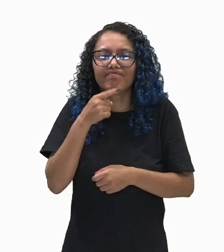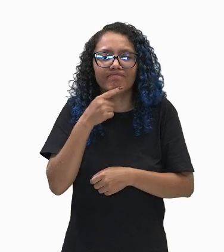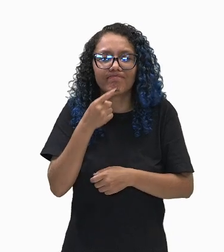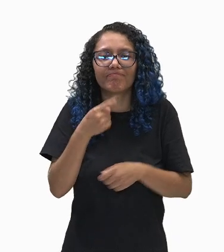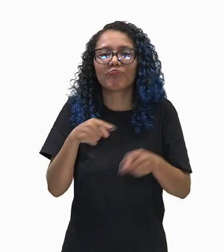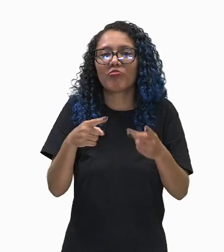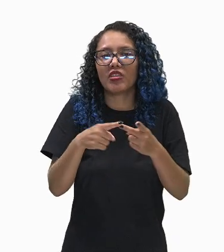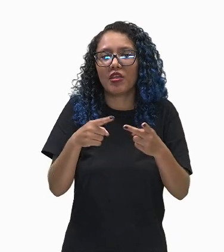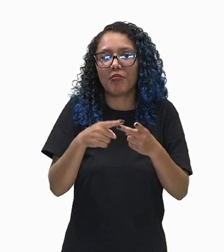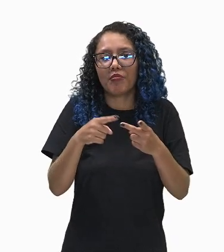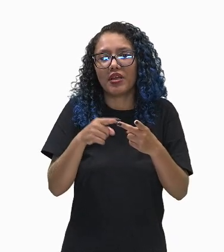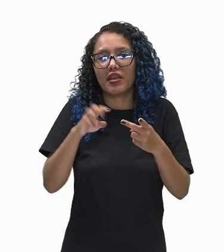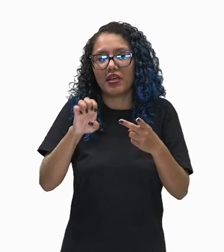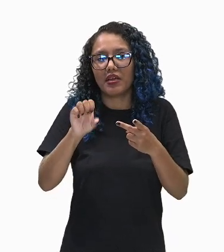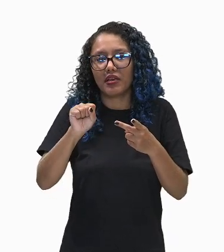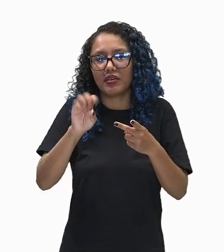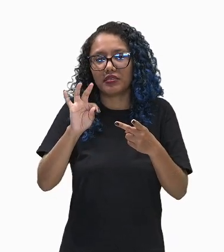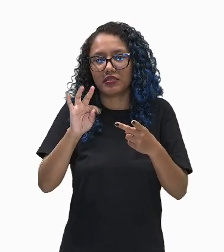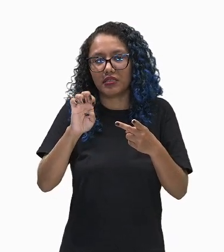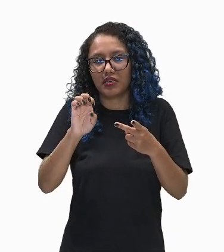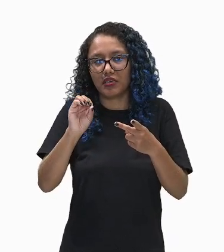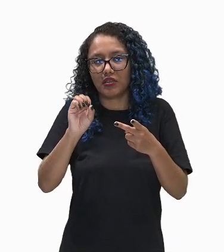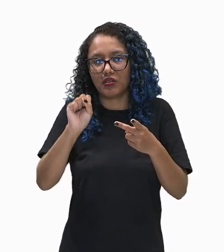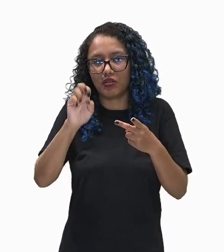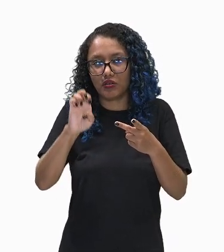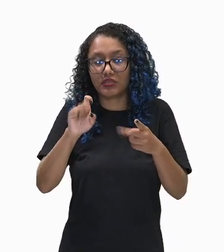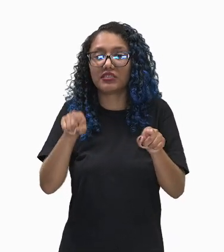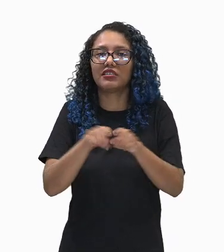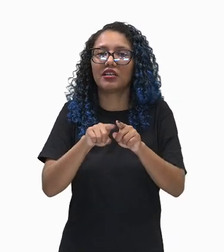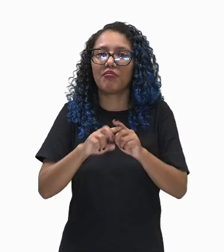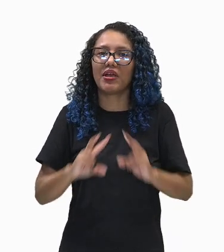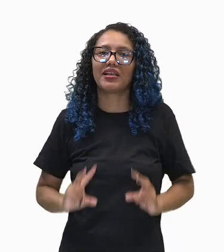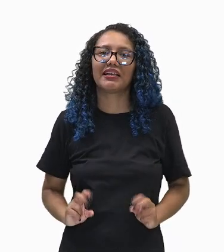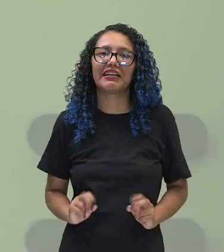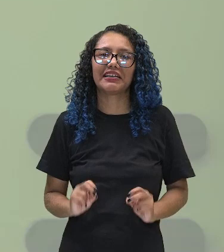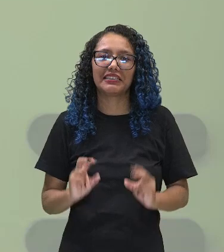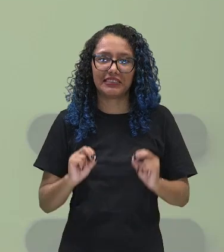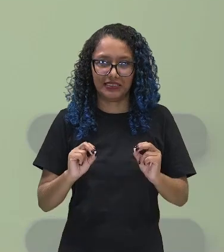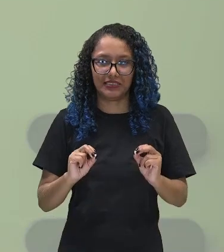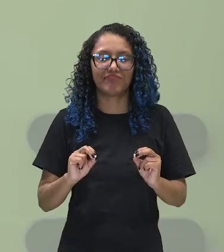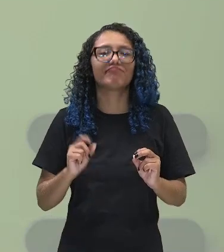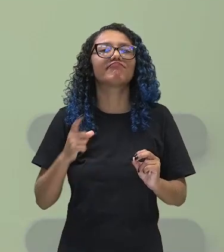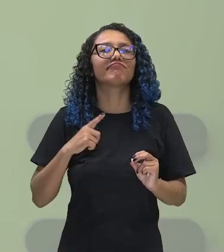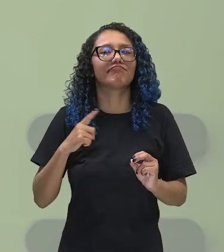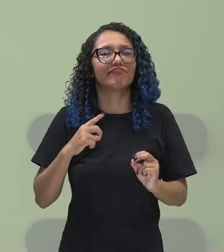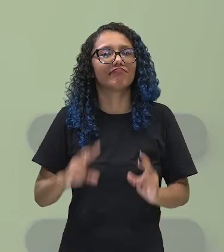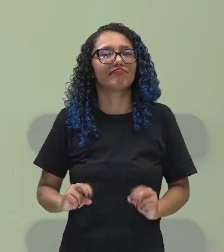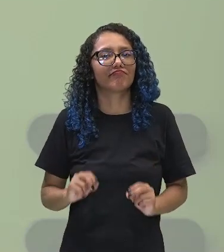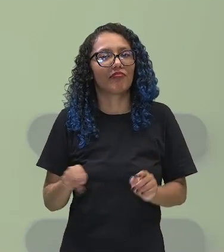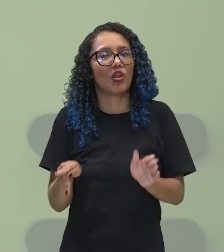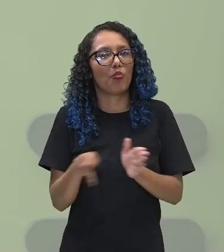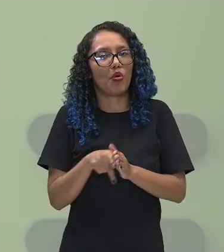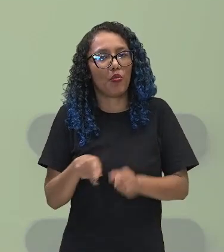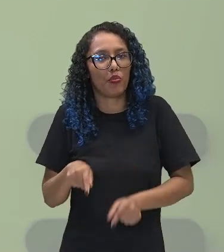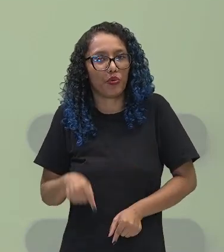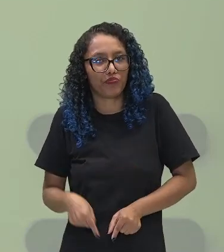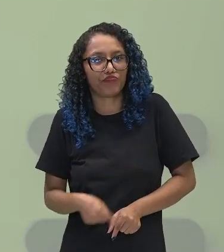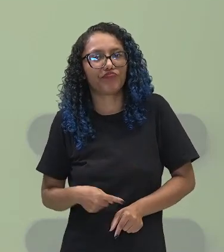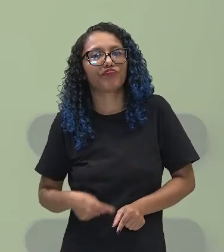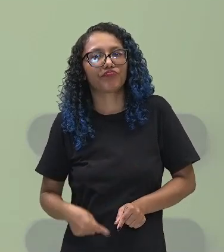estenose uretral e o câncer da uretra. Sim, nós temos aí um